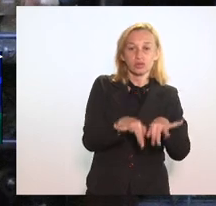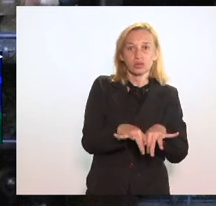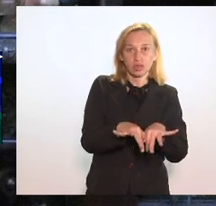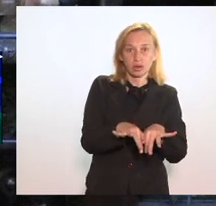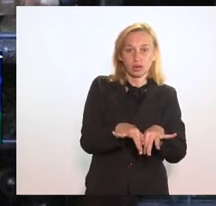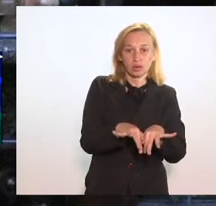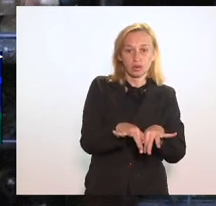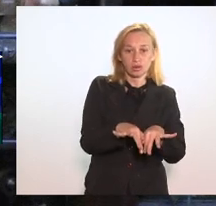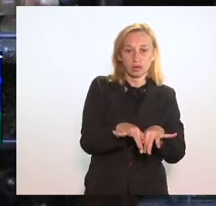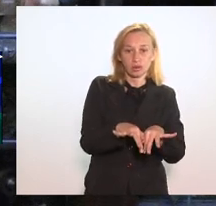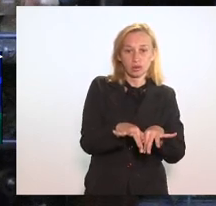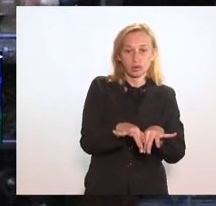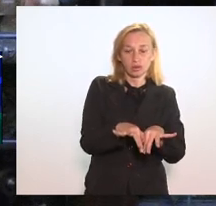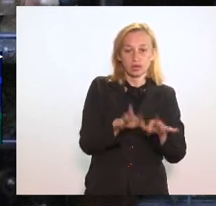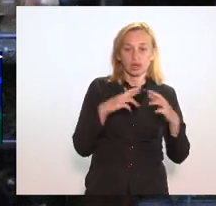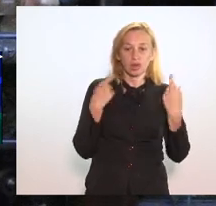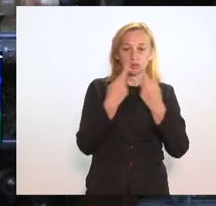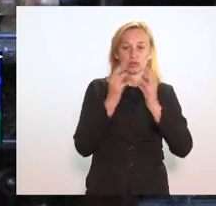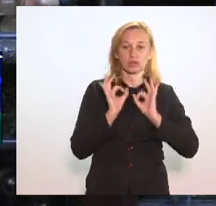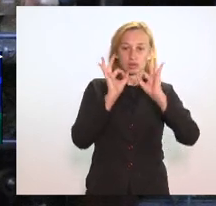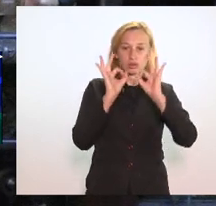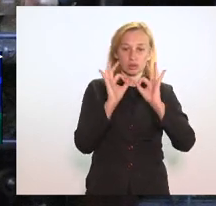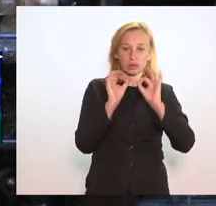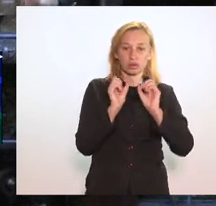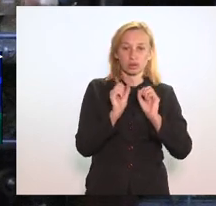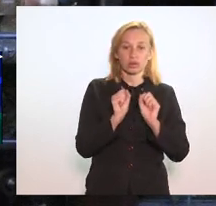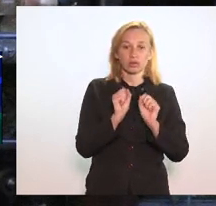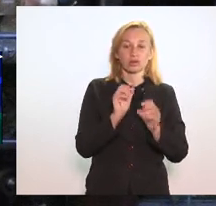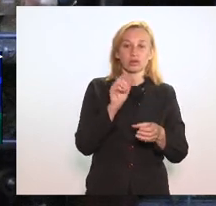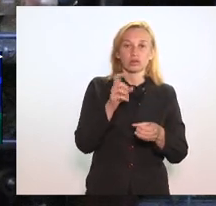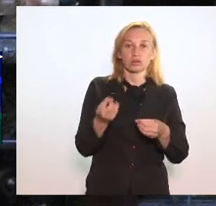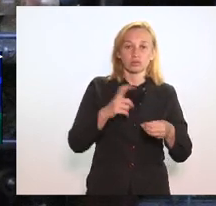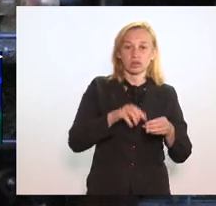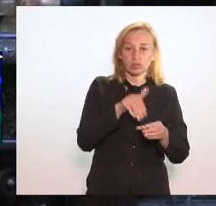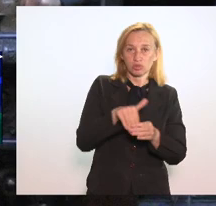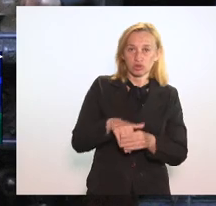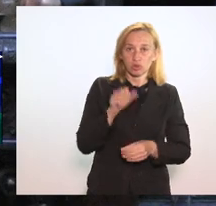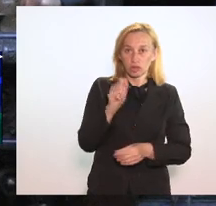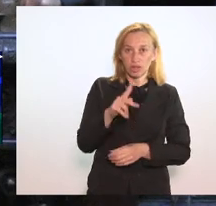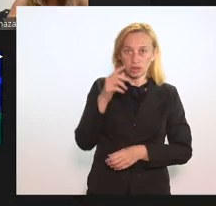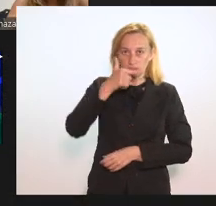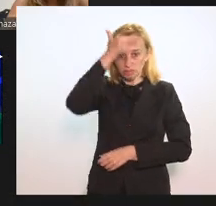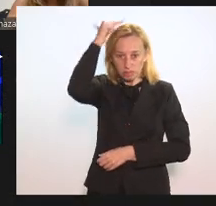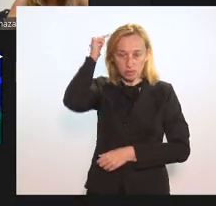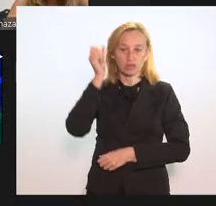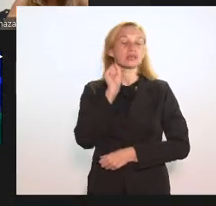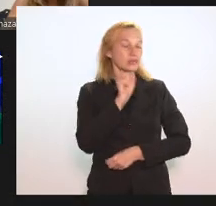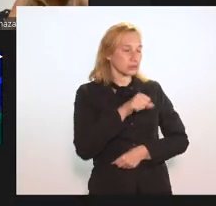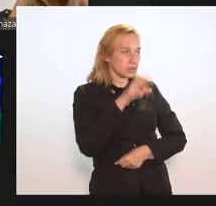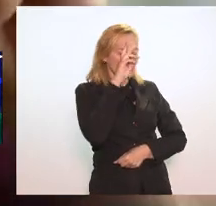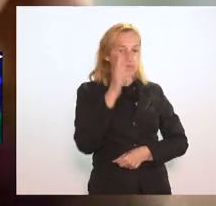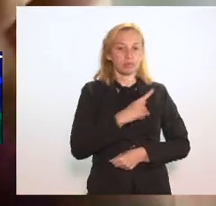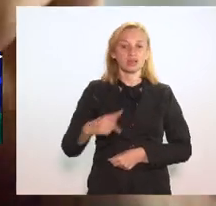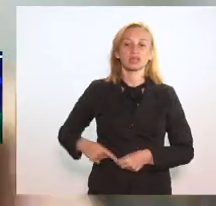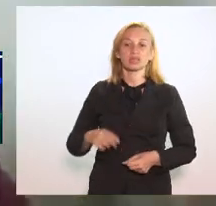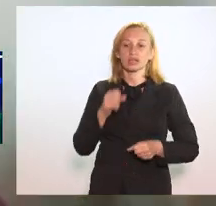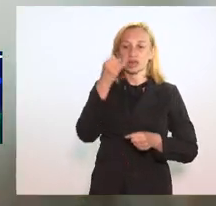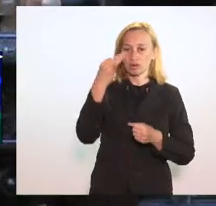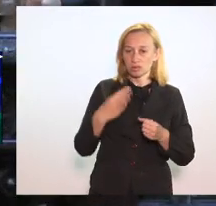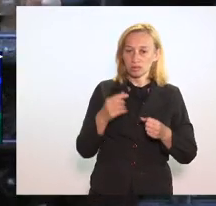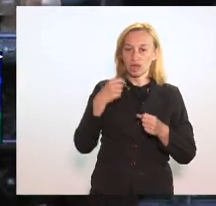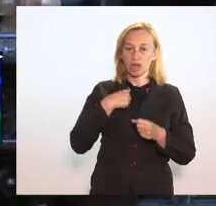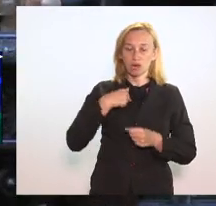da ordinária de 10 anos eu tá voltar pode ser Lust o quê